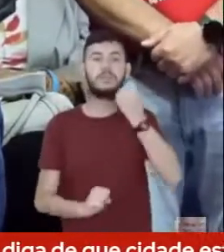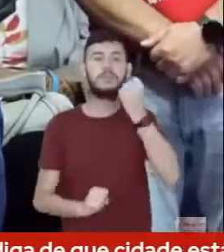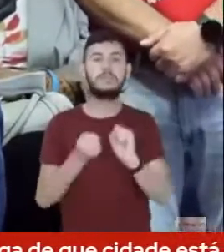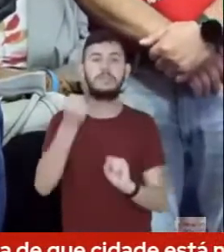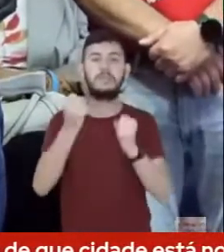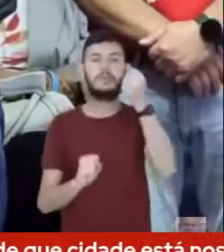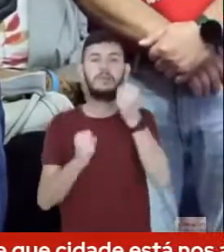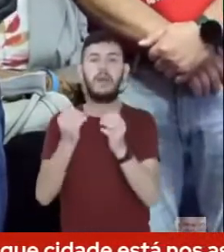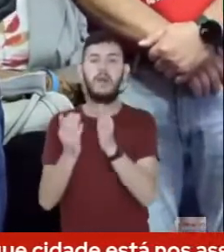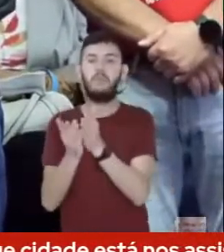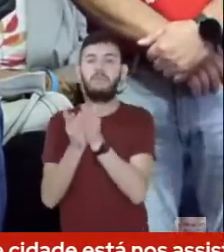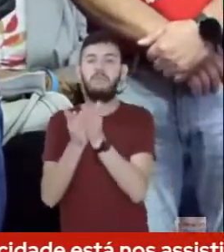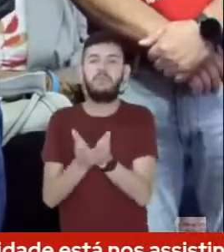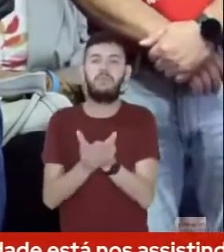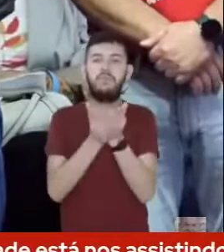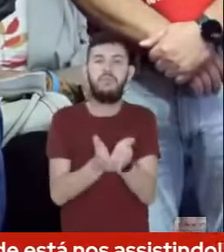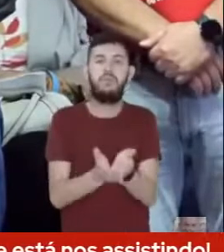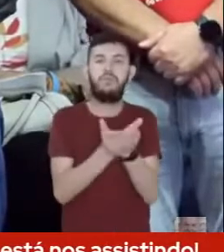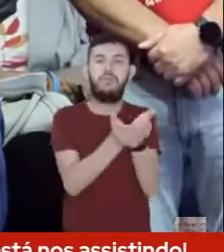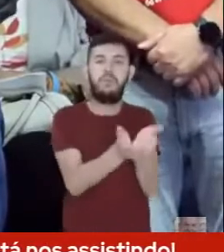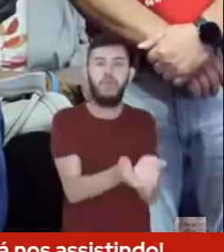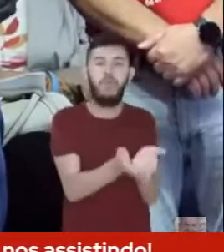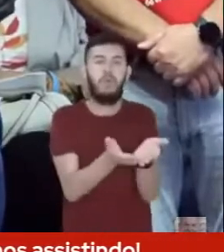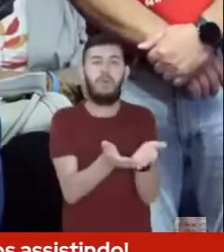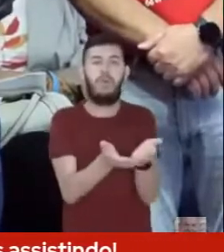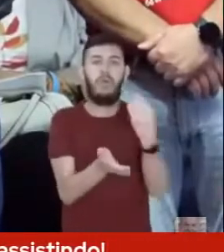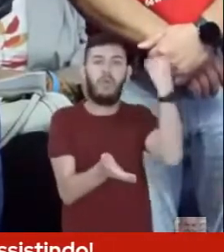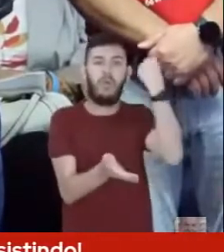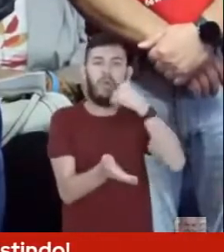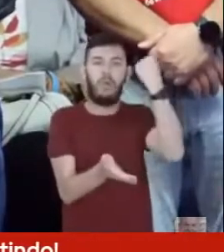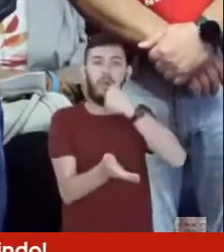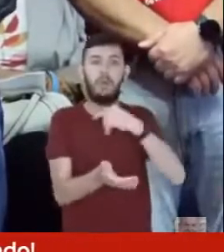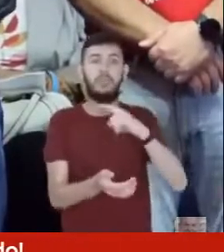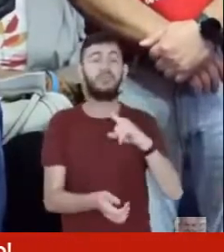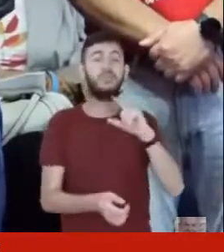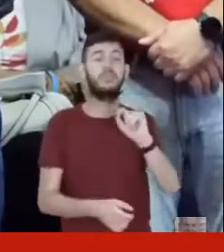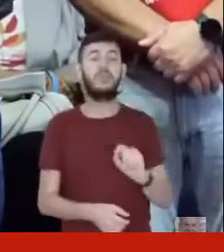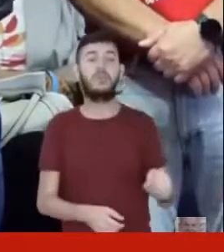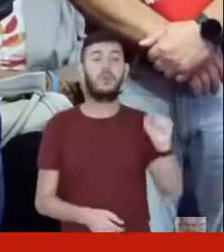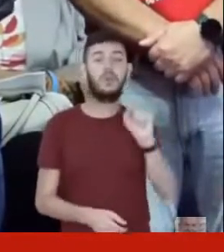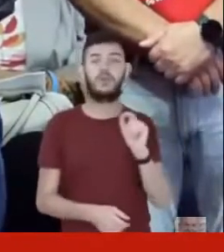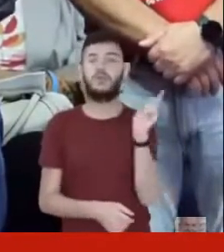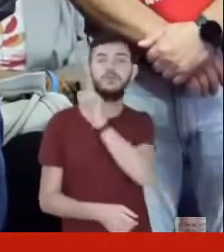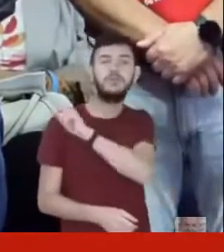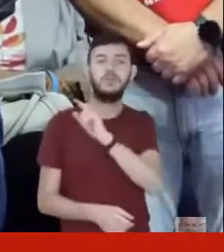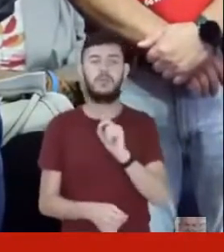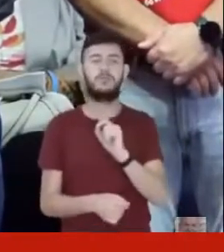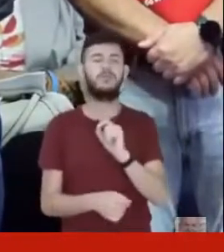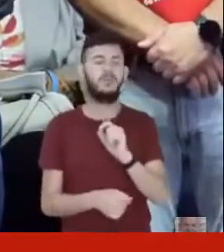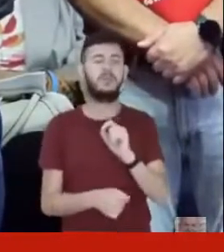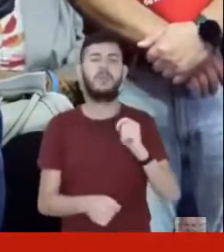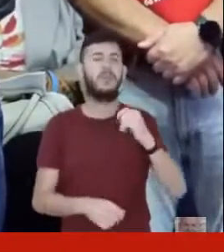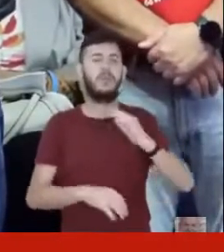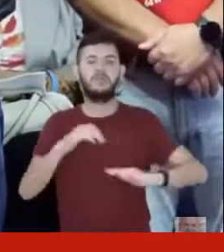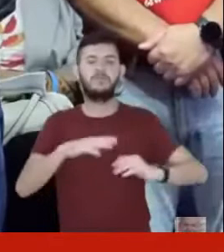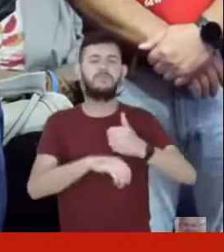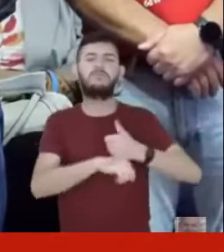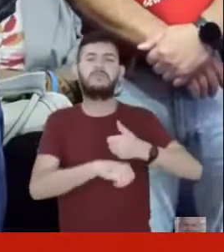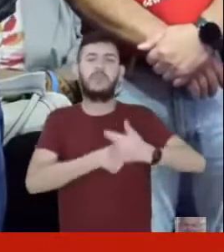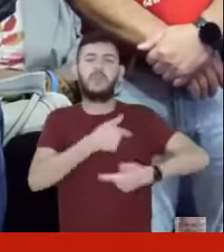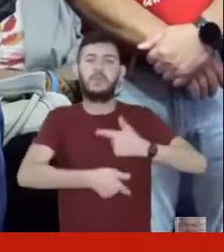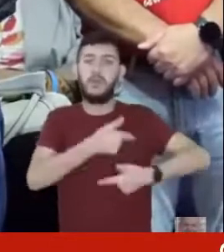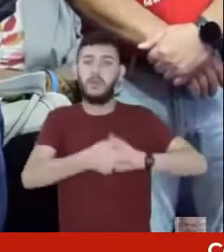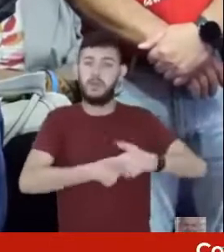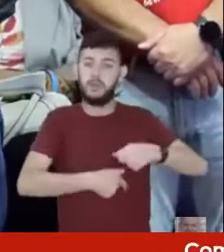mil trabalhadores e trabalhadoras e chegamos a um pico de 87 mil trabalhadores e trabalhadoras da